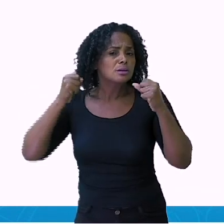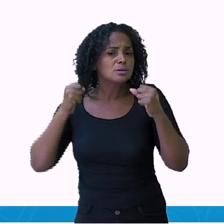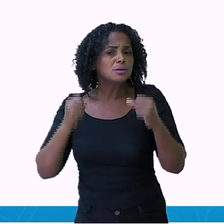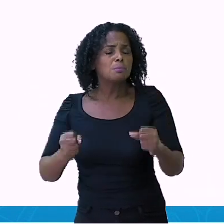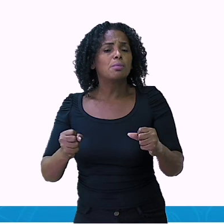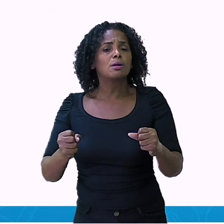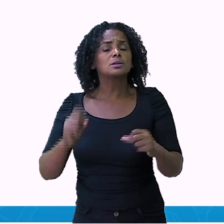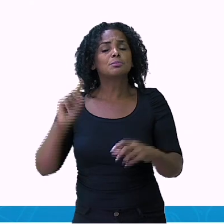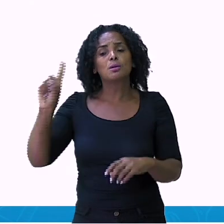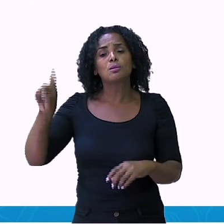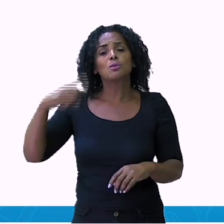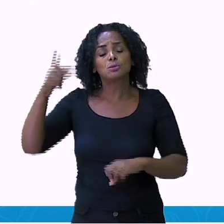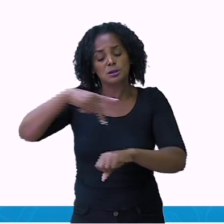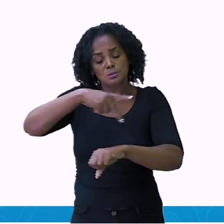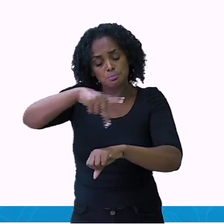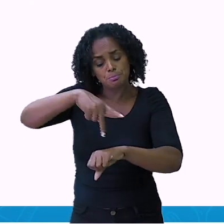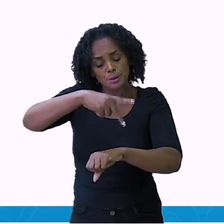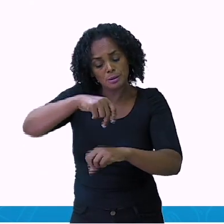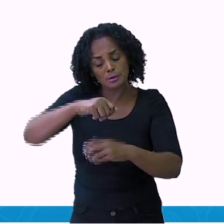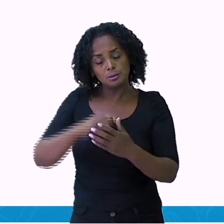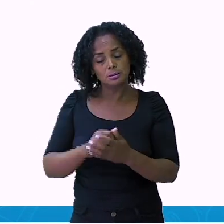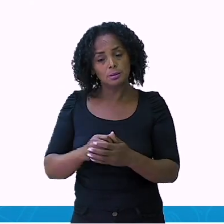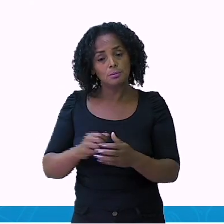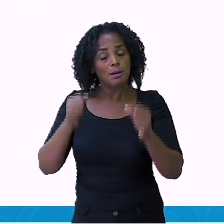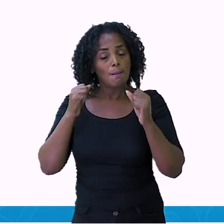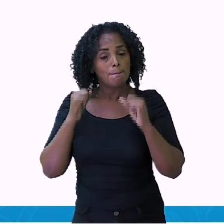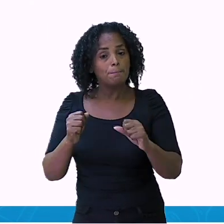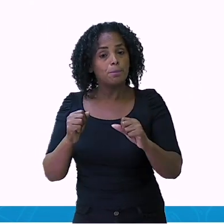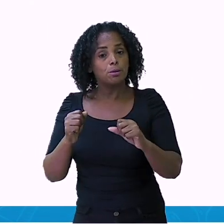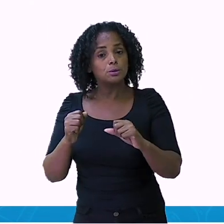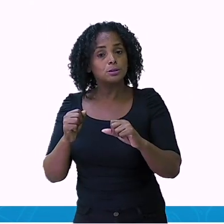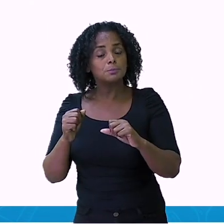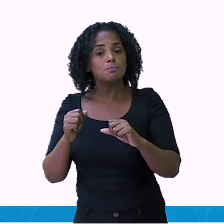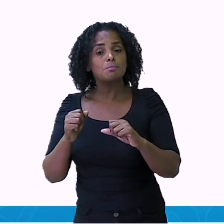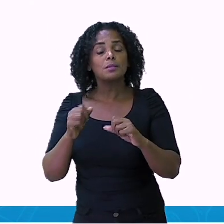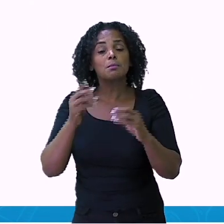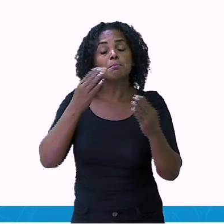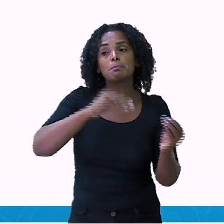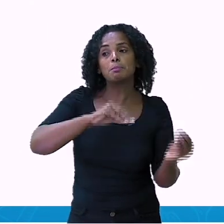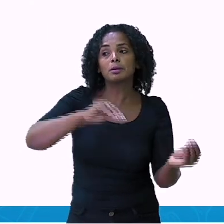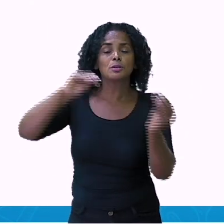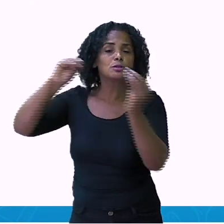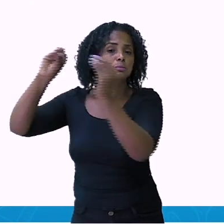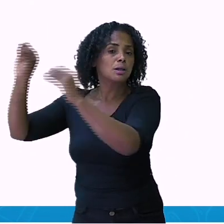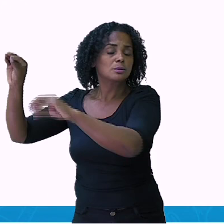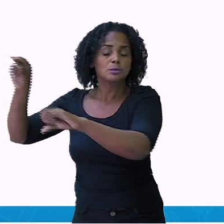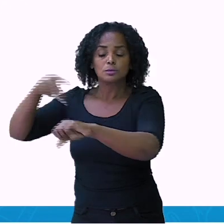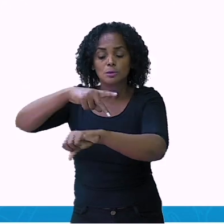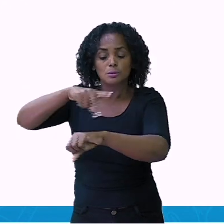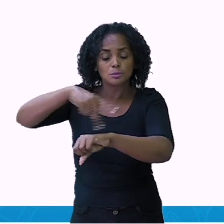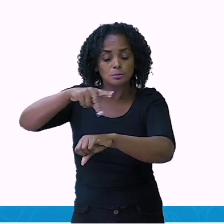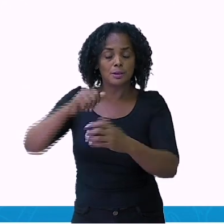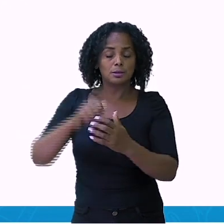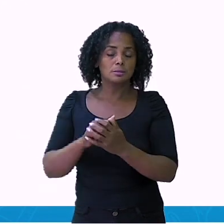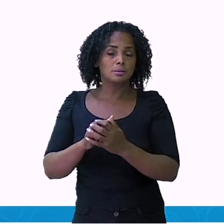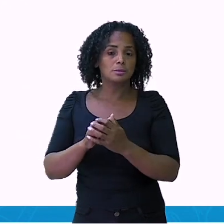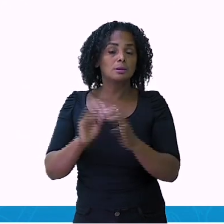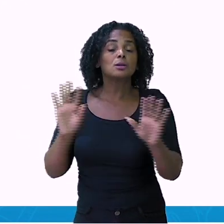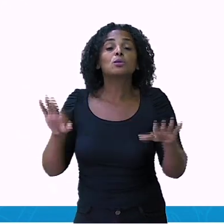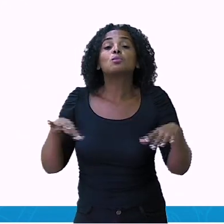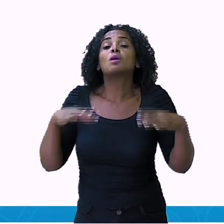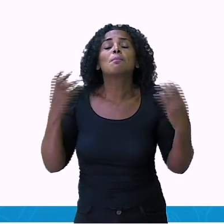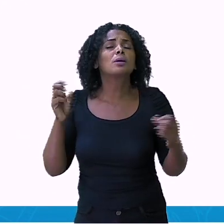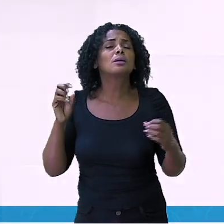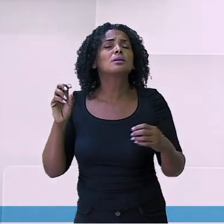outros países, como a gente também pode exportar os nossos produtos para nosso país. E qual é o ponto-chave da nossa aula de